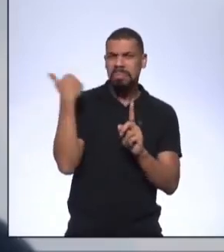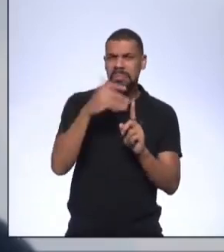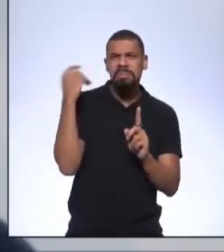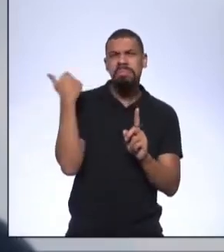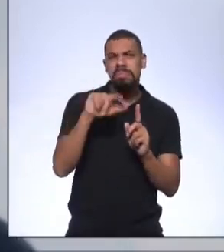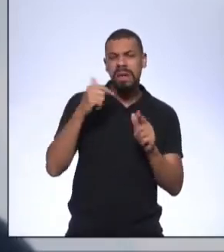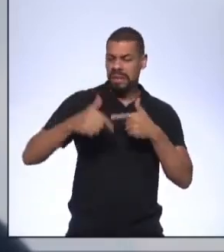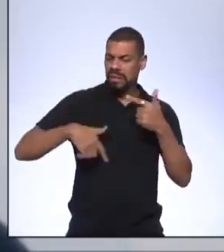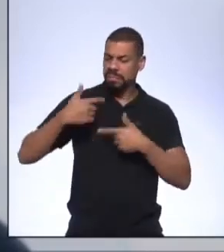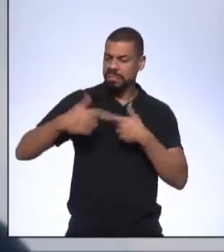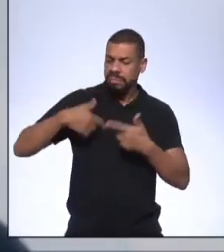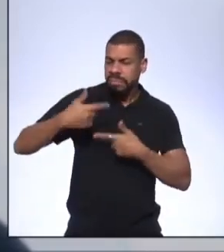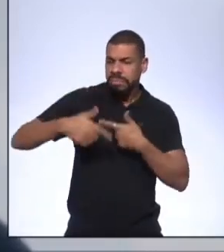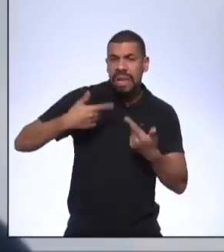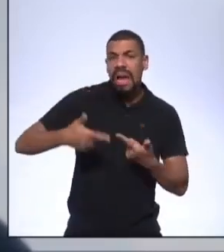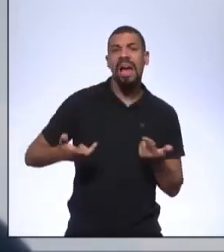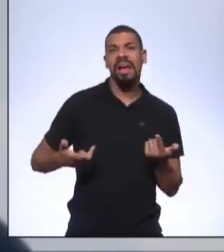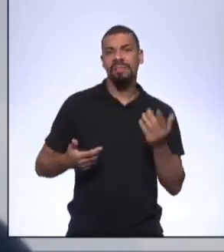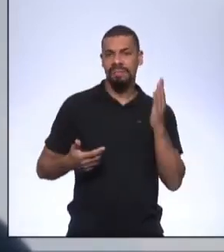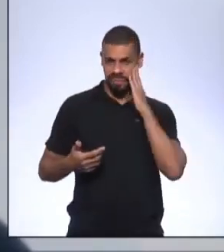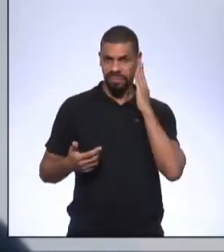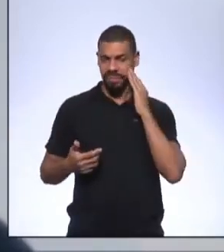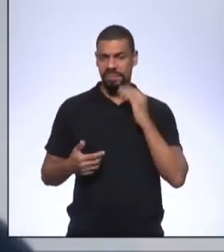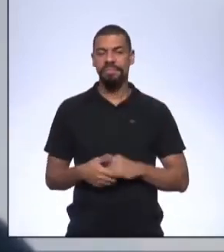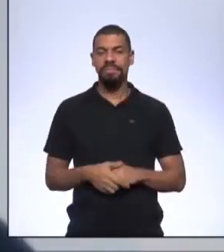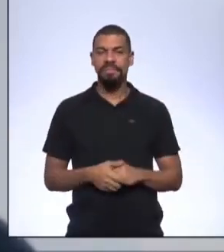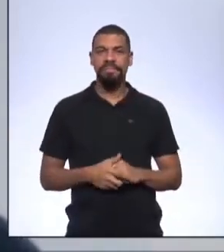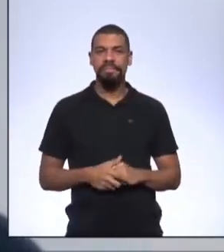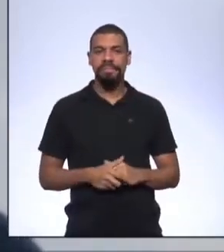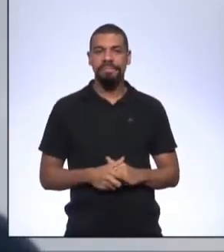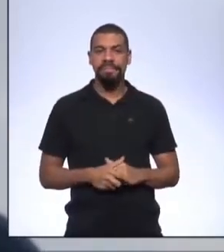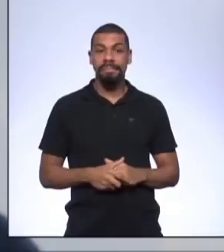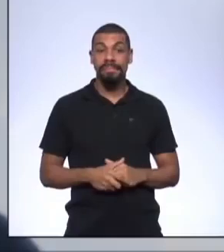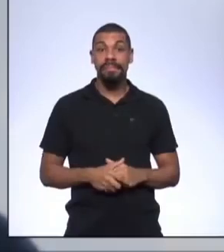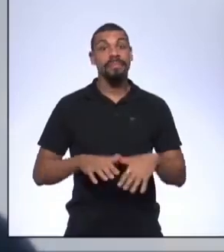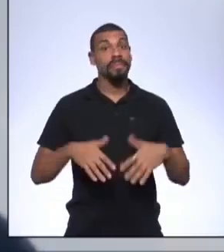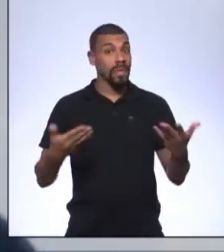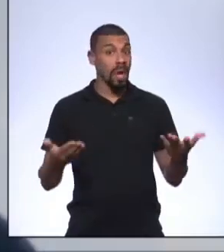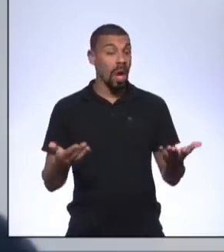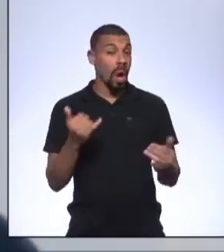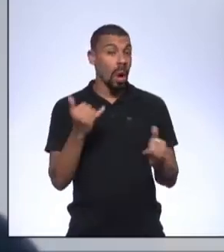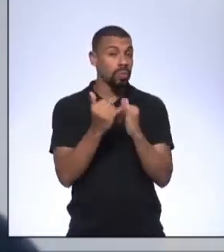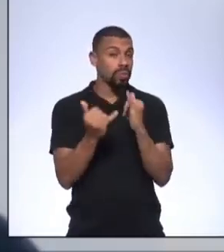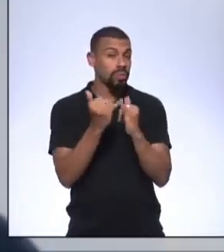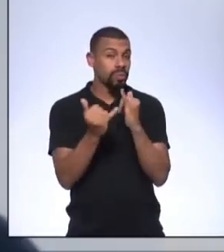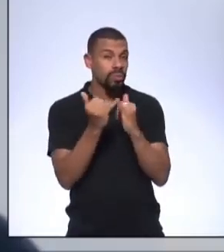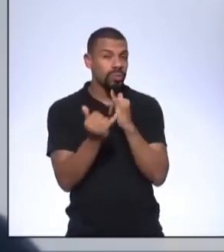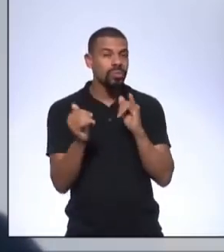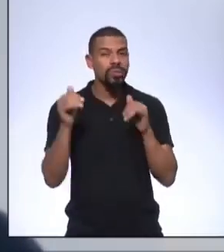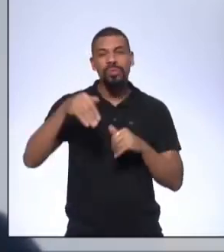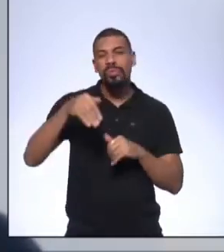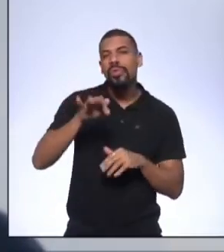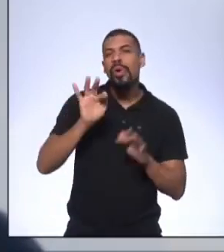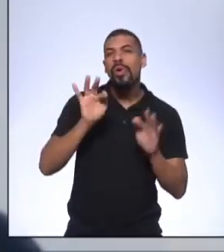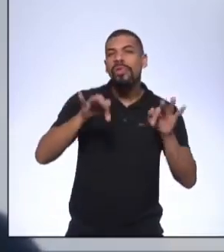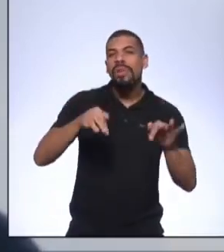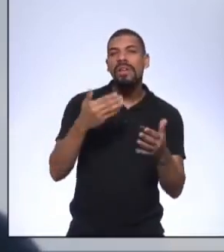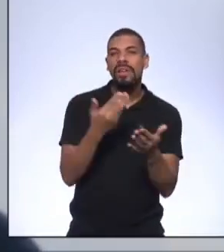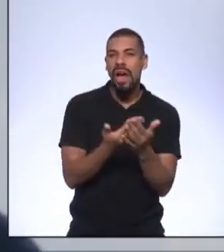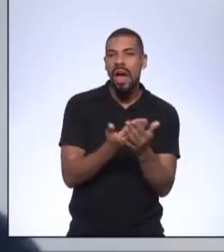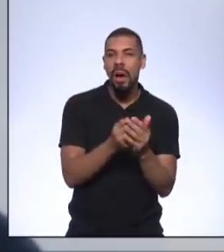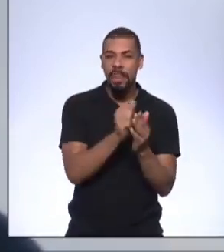reduzindo o preço de custo da sua mercadoria, tá? Então, a gente já vai indo para os minutos finais da nossa aula, vamos para